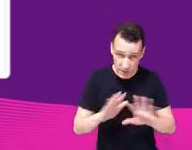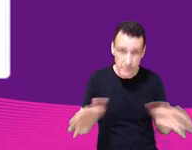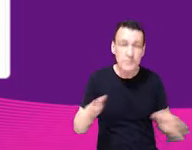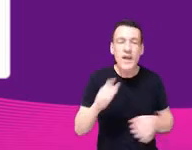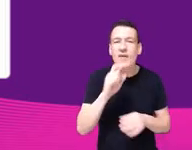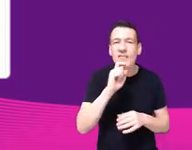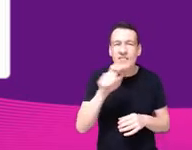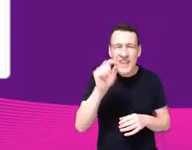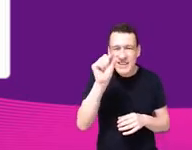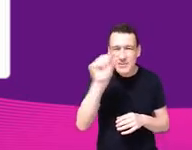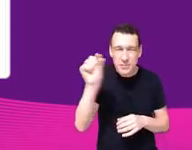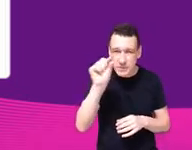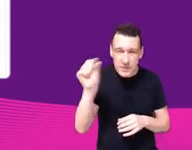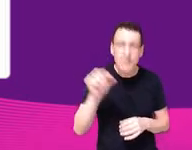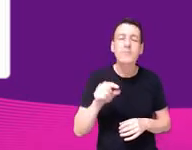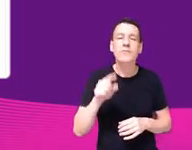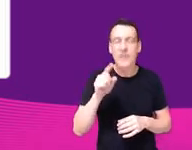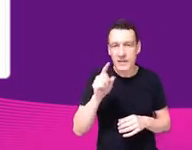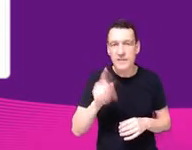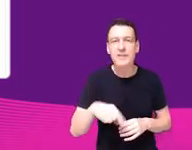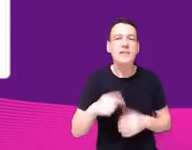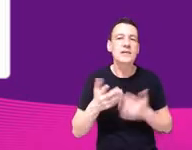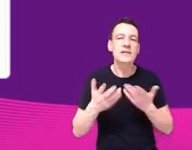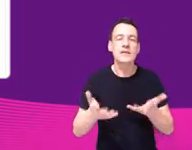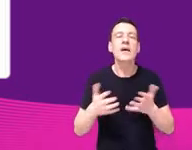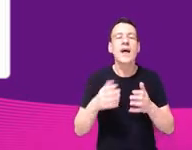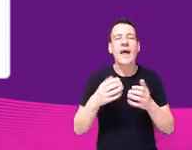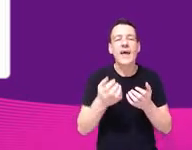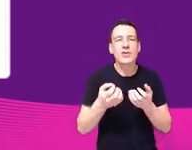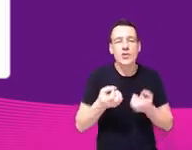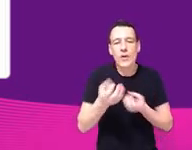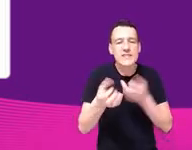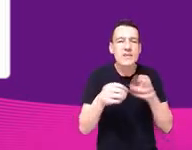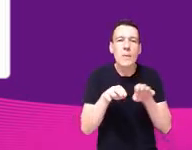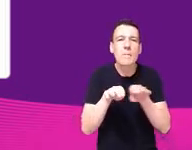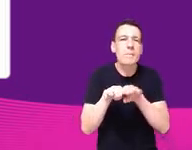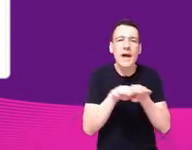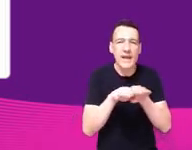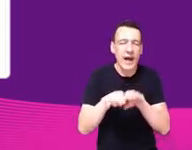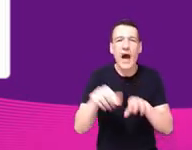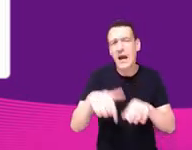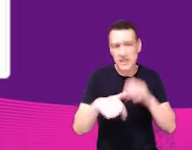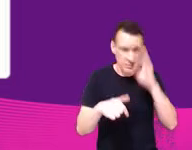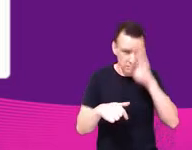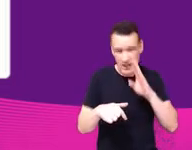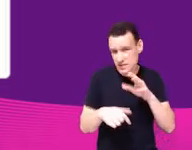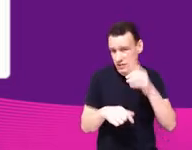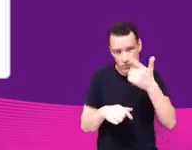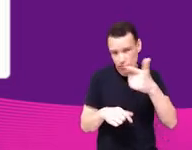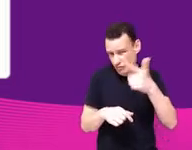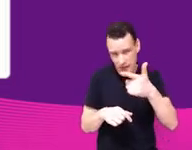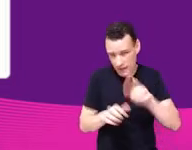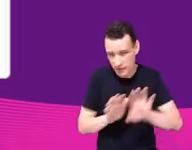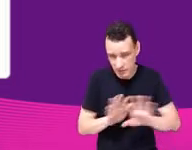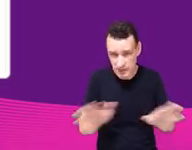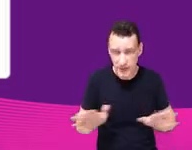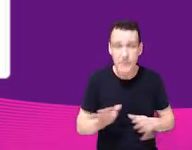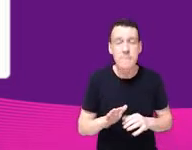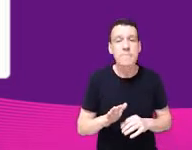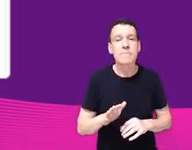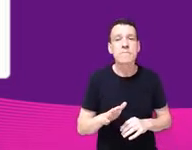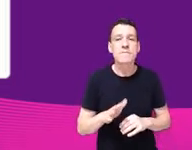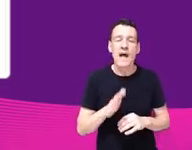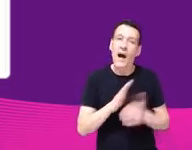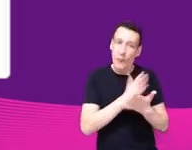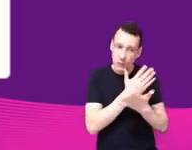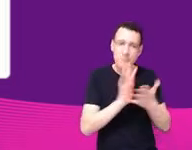o sistema de alocação por doação pareada, que é um modelo que nós não dispomos atualmente no Brasil e que tem sido fruto de alguma